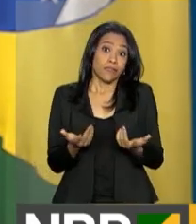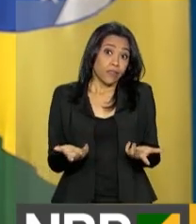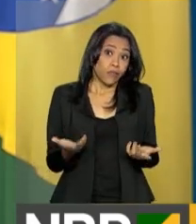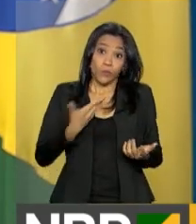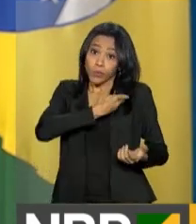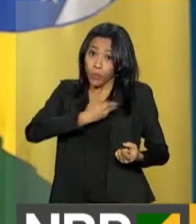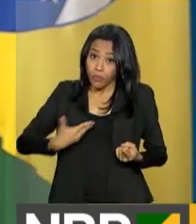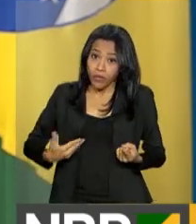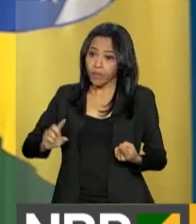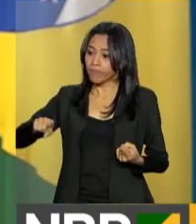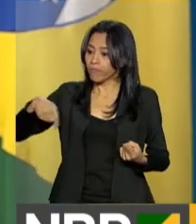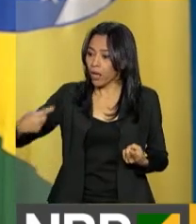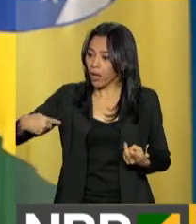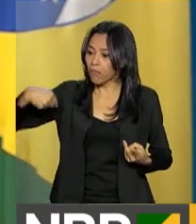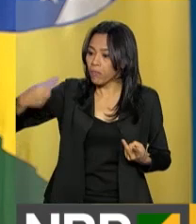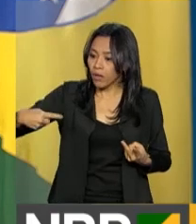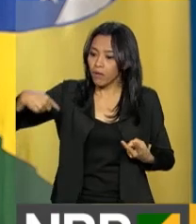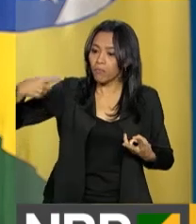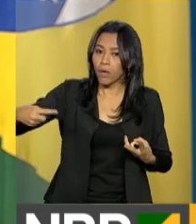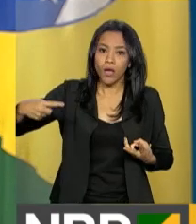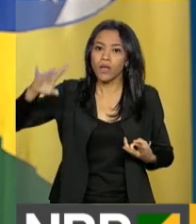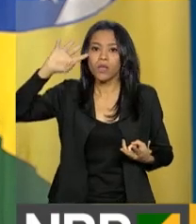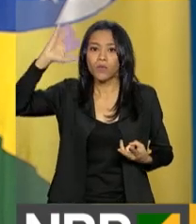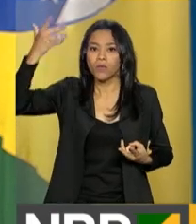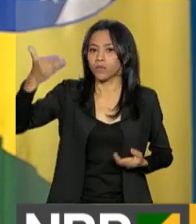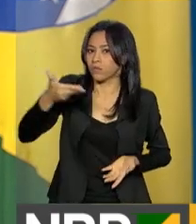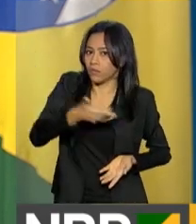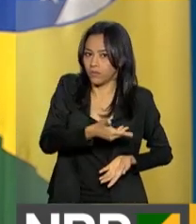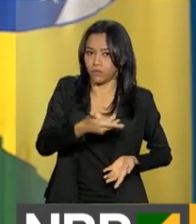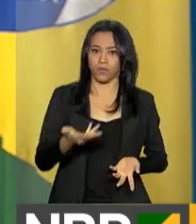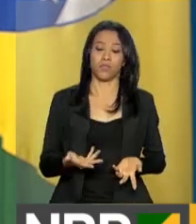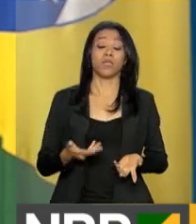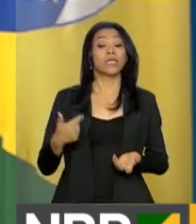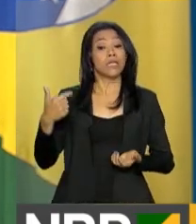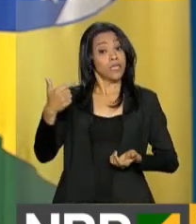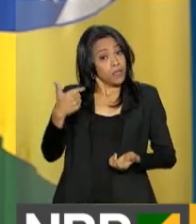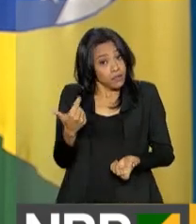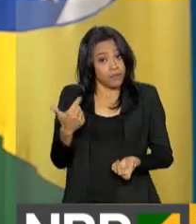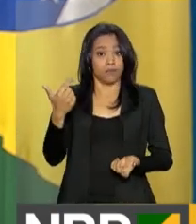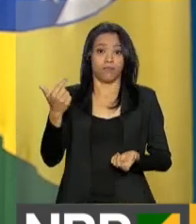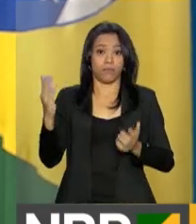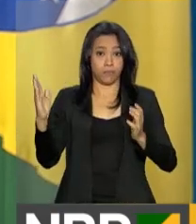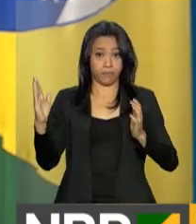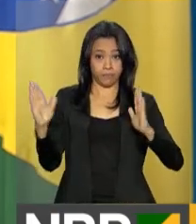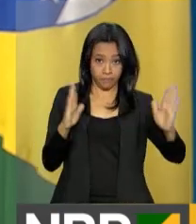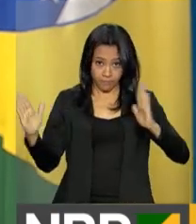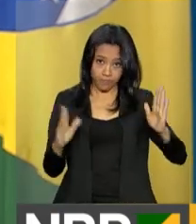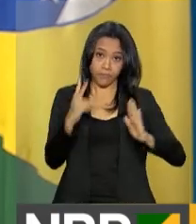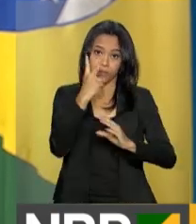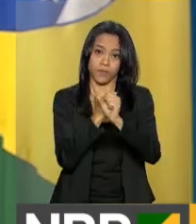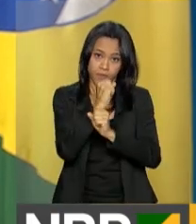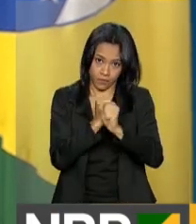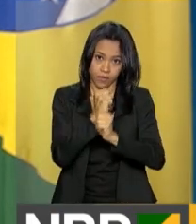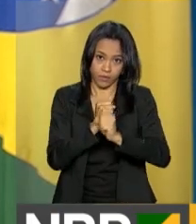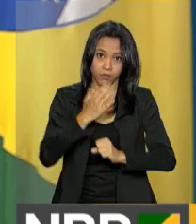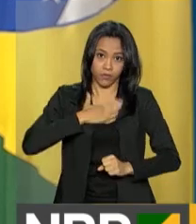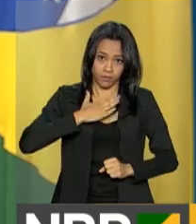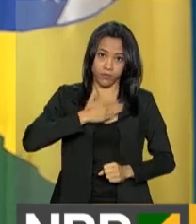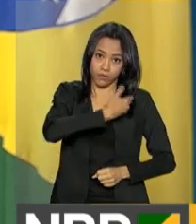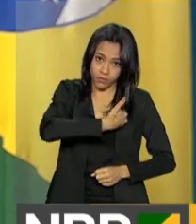tomassem providências e ao longo desses dois anos sabemos todos